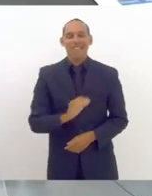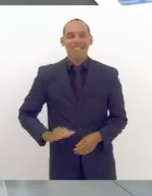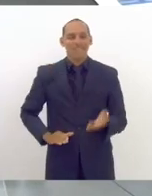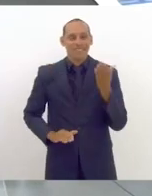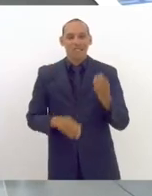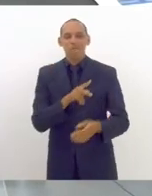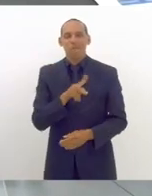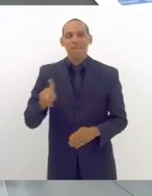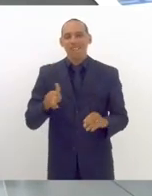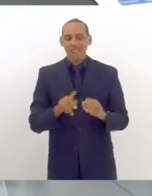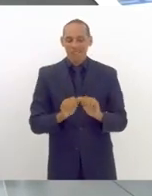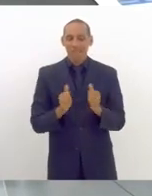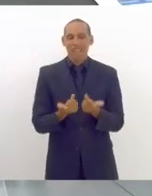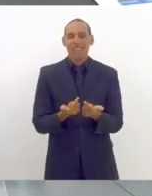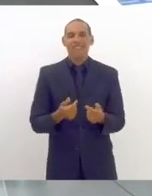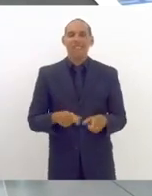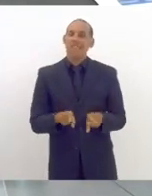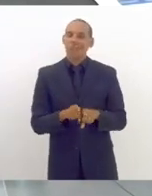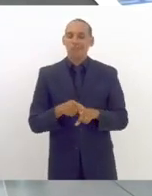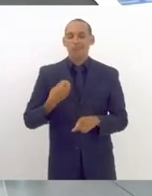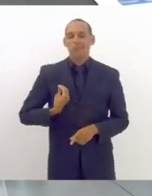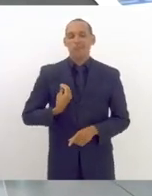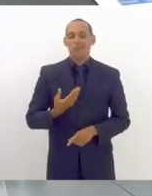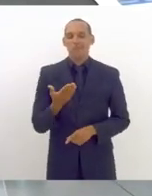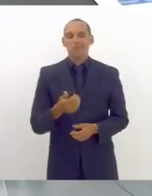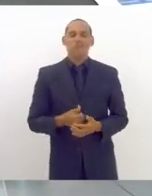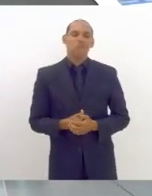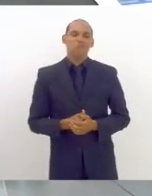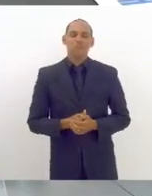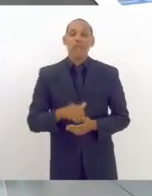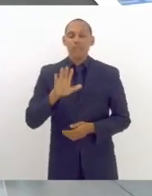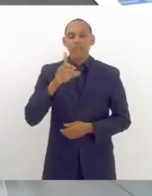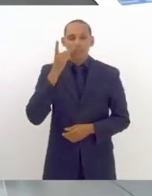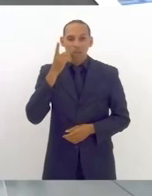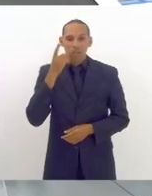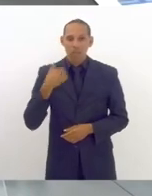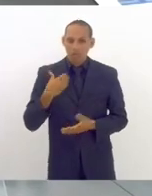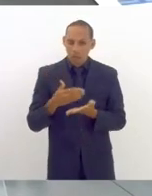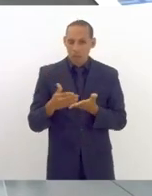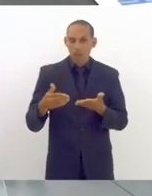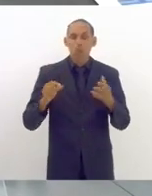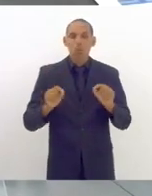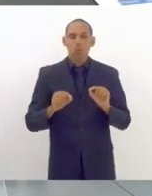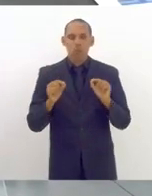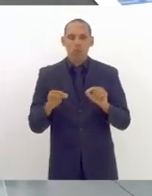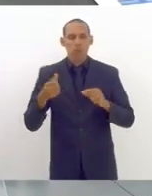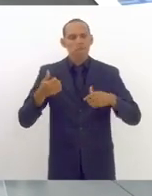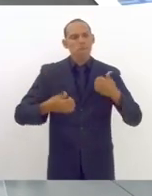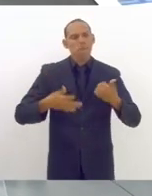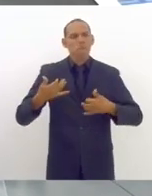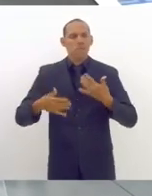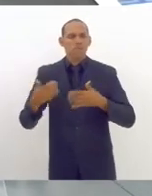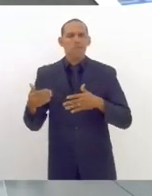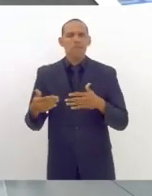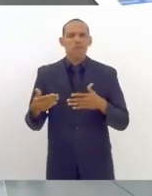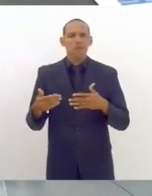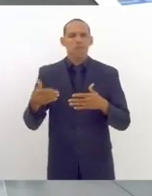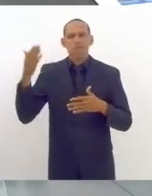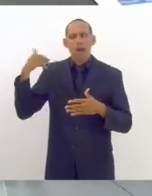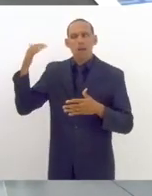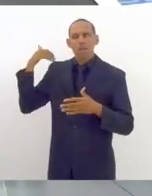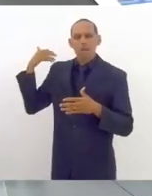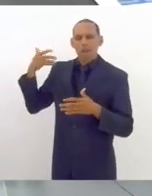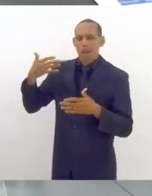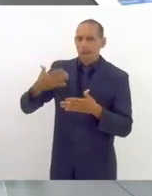presidente da alerj também aqui presente Deputado eu queria começar a minhas palavras de trás para frente